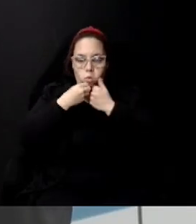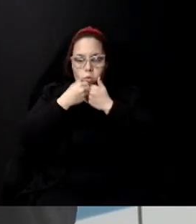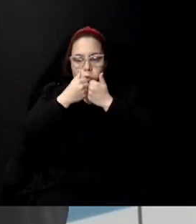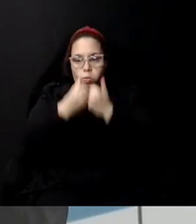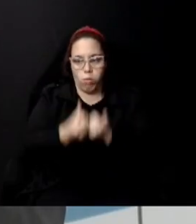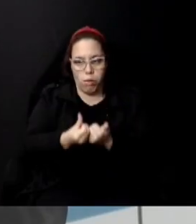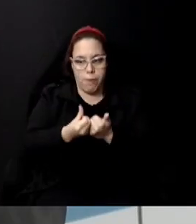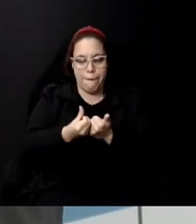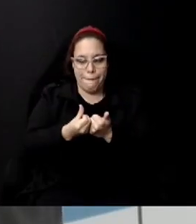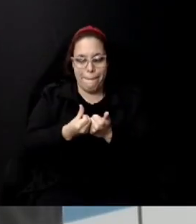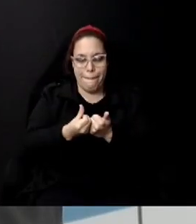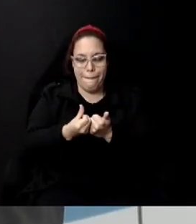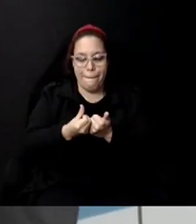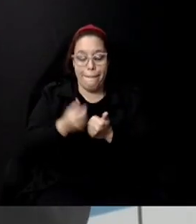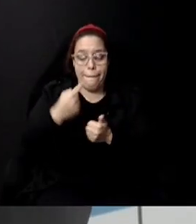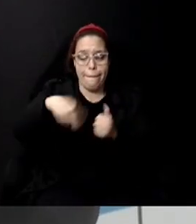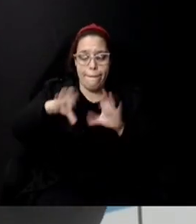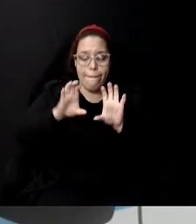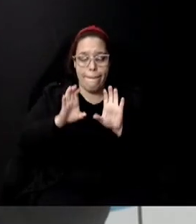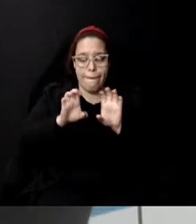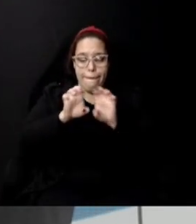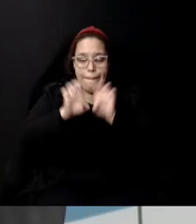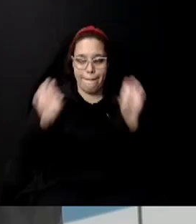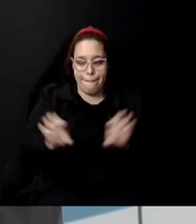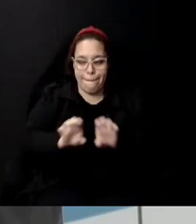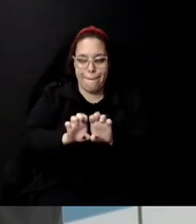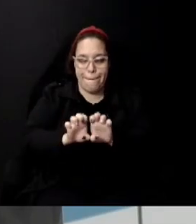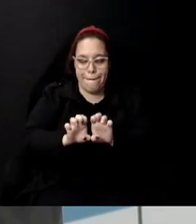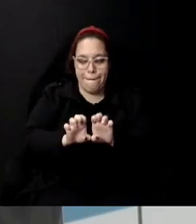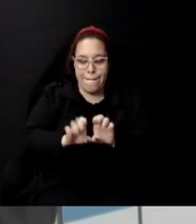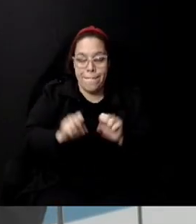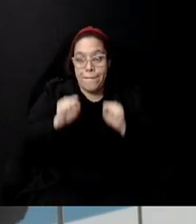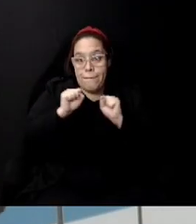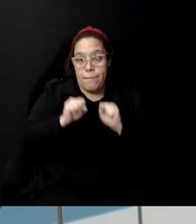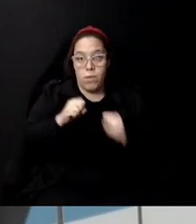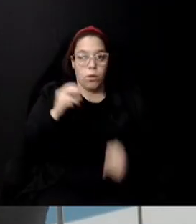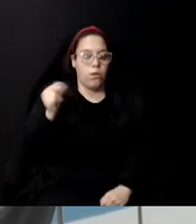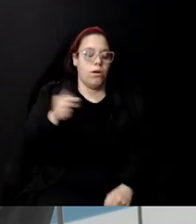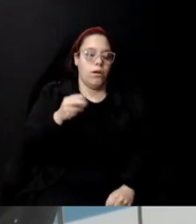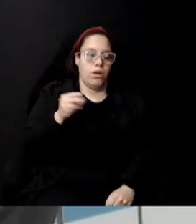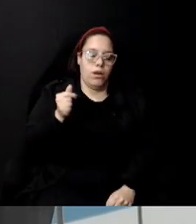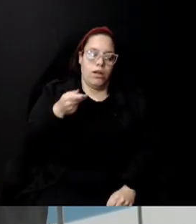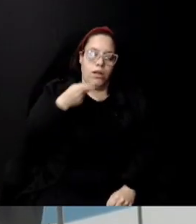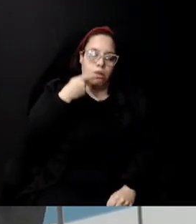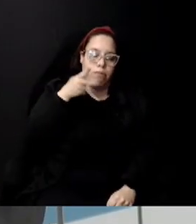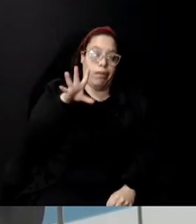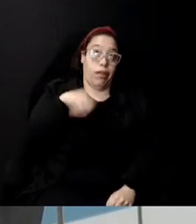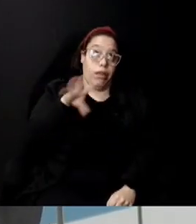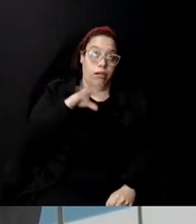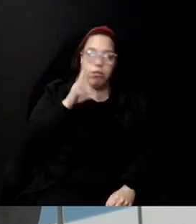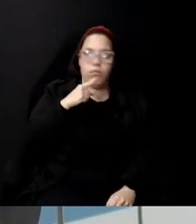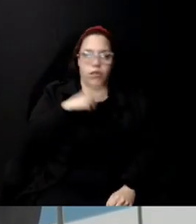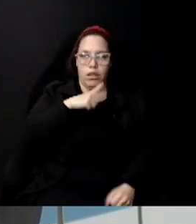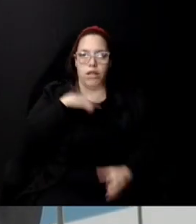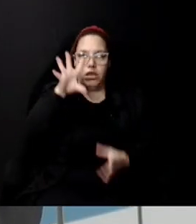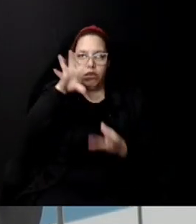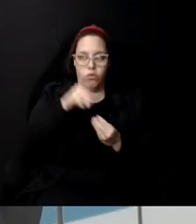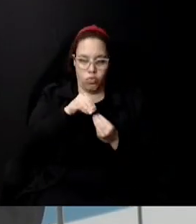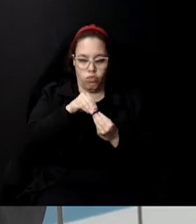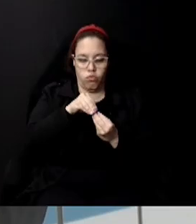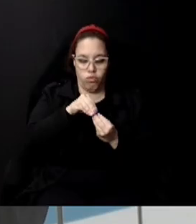E essa estrutura, a gente poderia ficar um tempão falando sobre isso, mas eu vou tentar resumir aqui em linhas